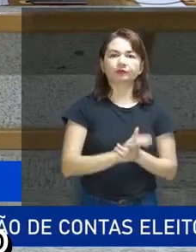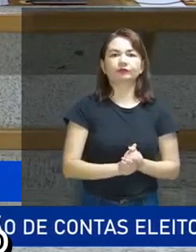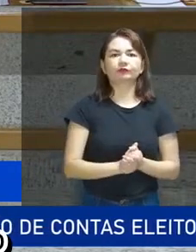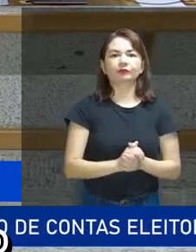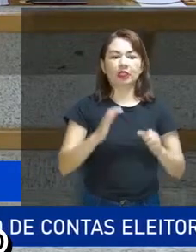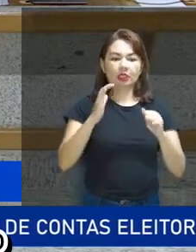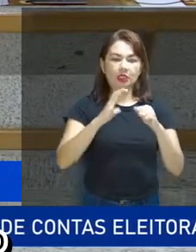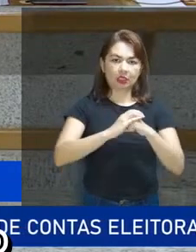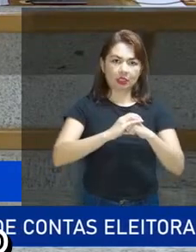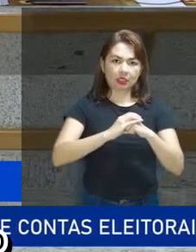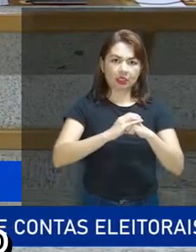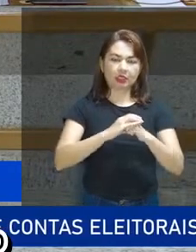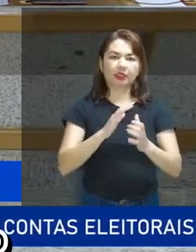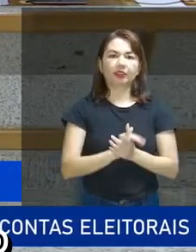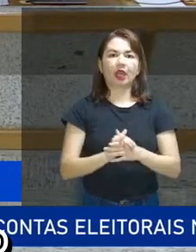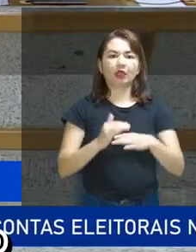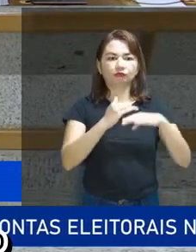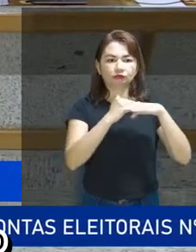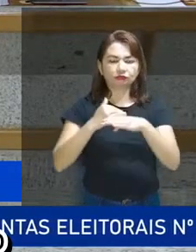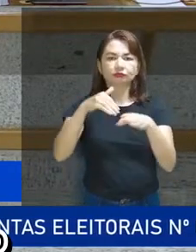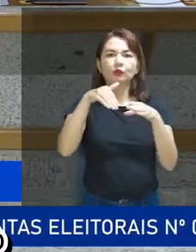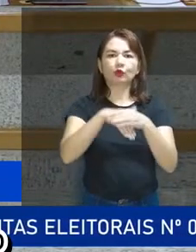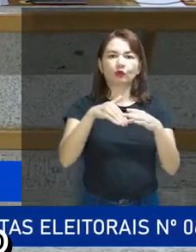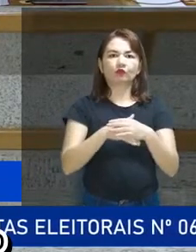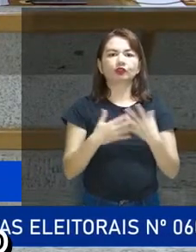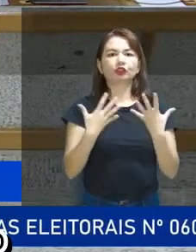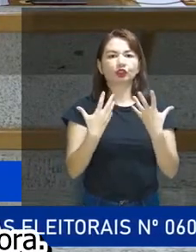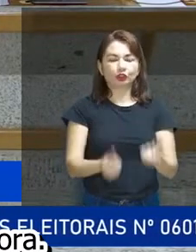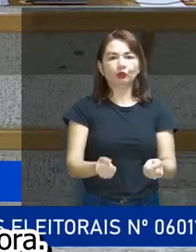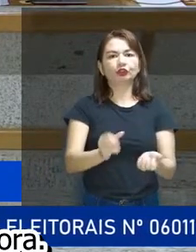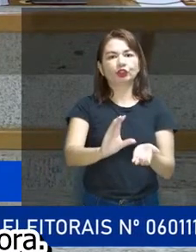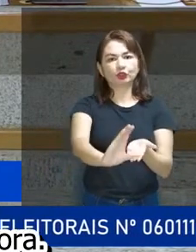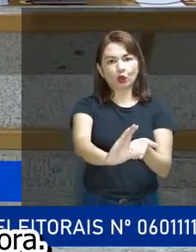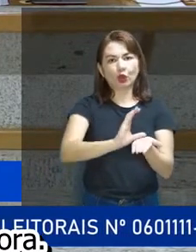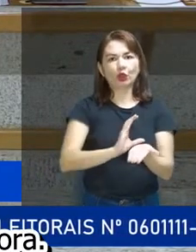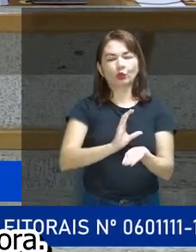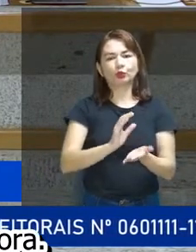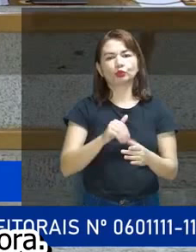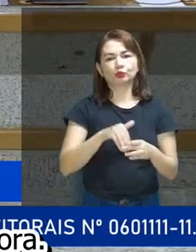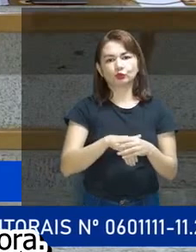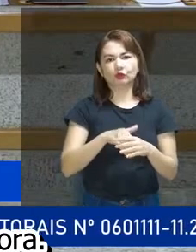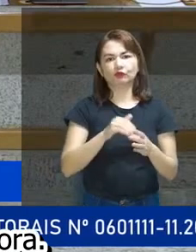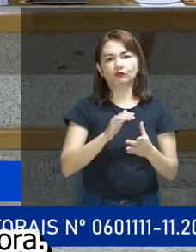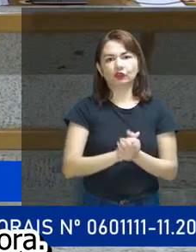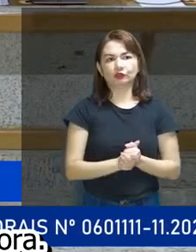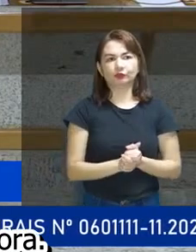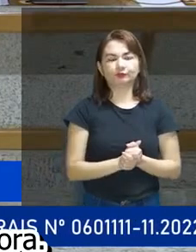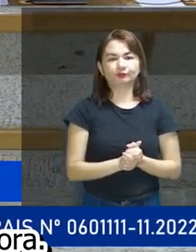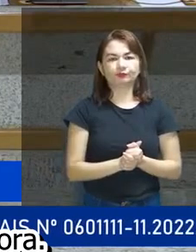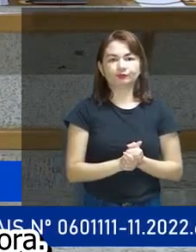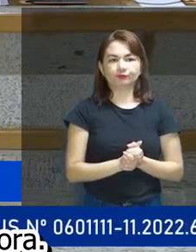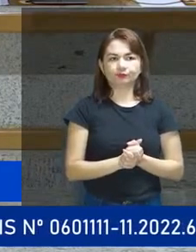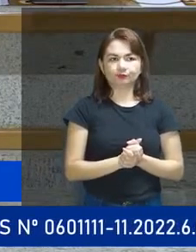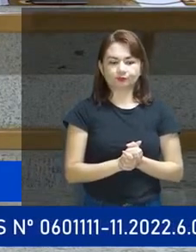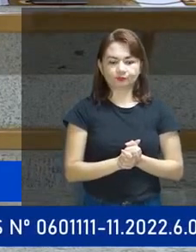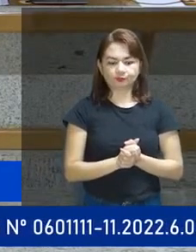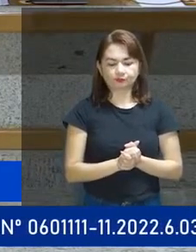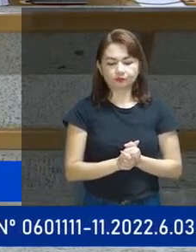da Amapá, a unanimidade, conheceu e rejeitou o recurso nos termos do voto proferido pela ilustre